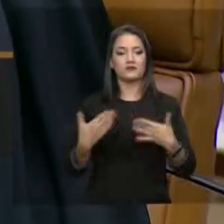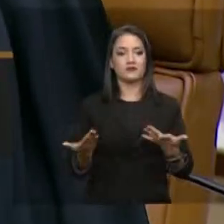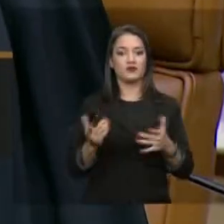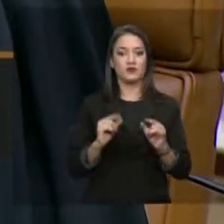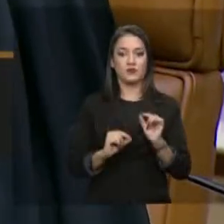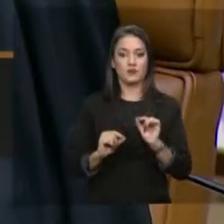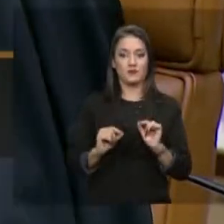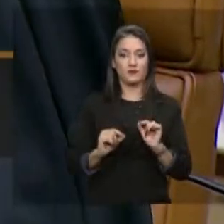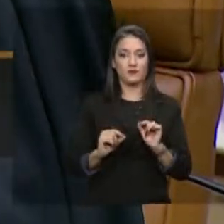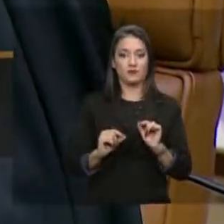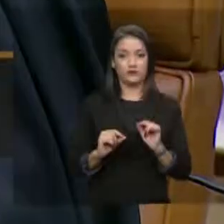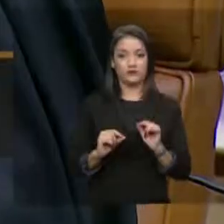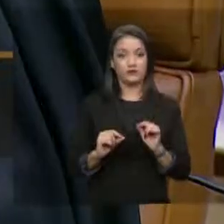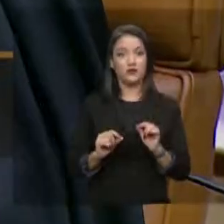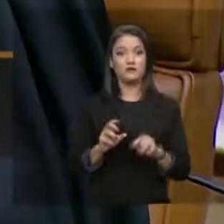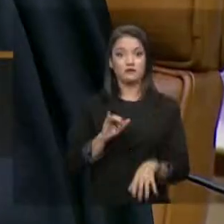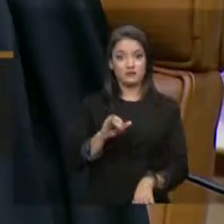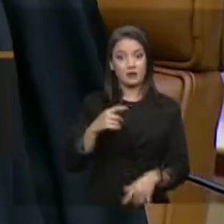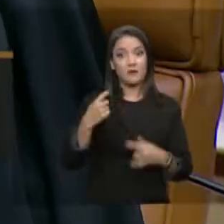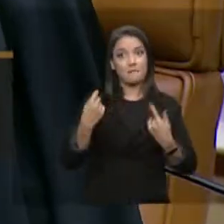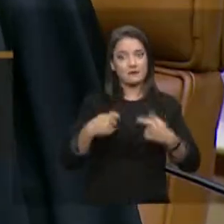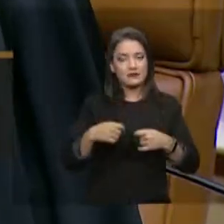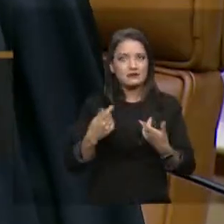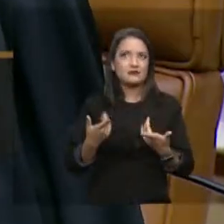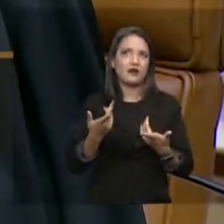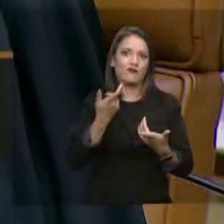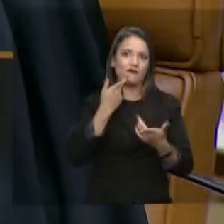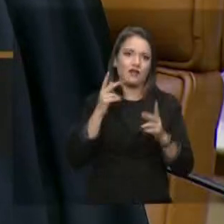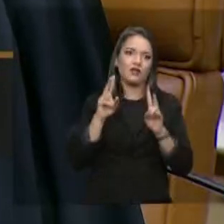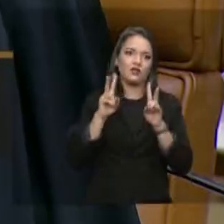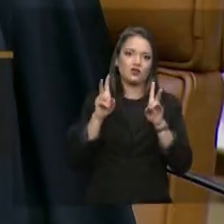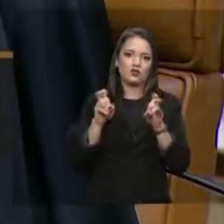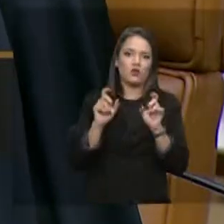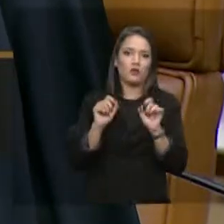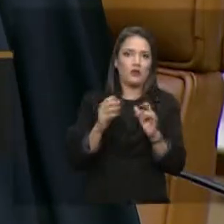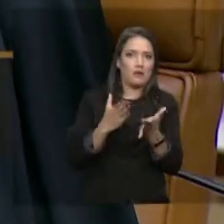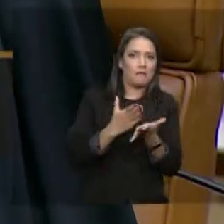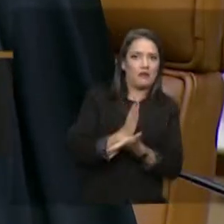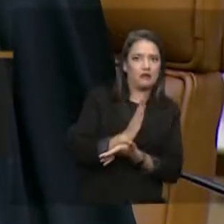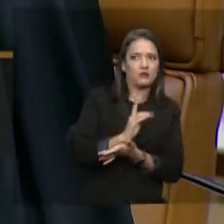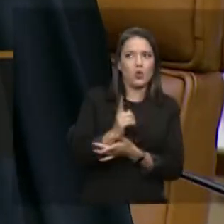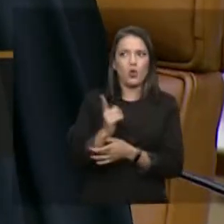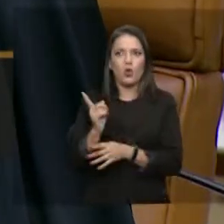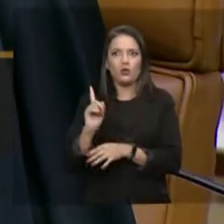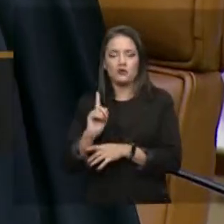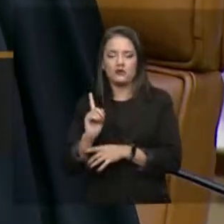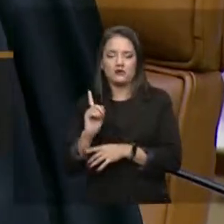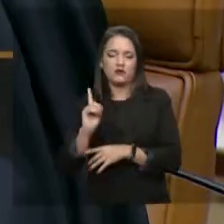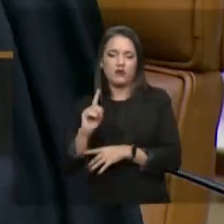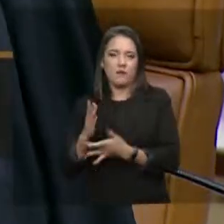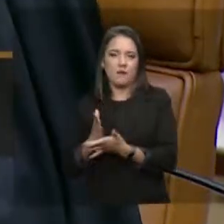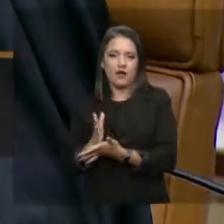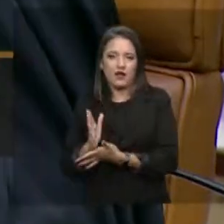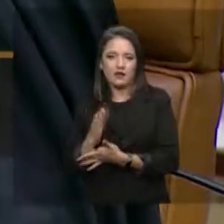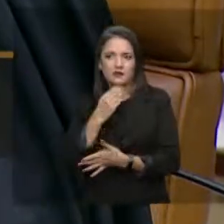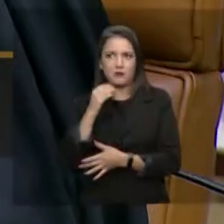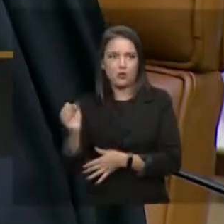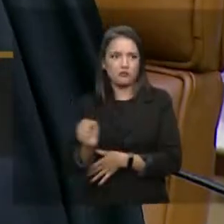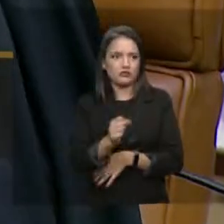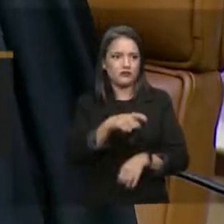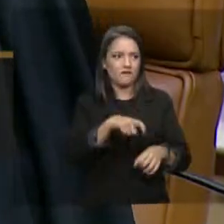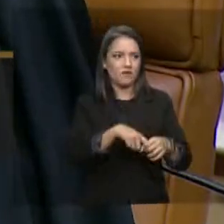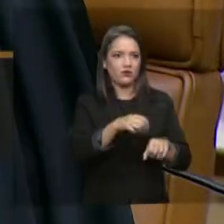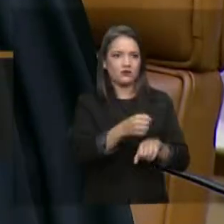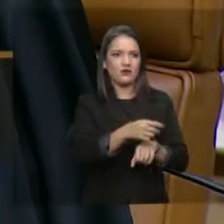ingressar, se for necessário, na questão do deferimento ou não da extradição, principalmente na